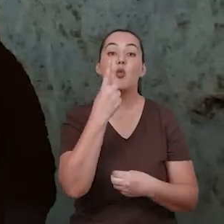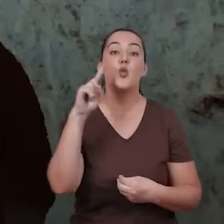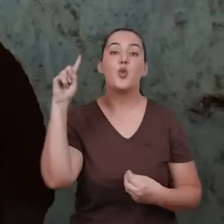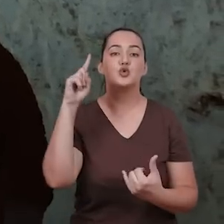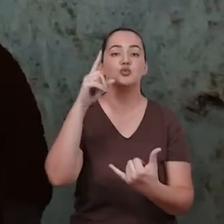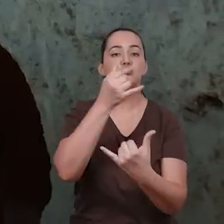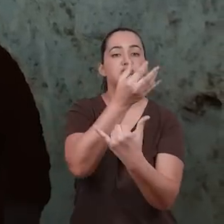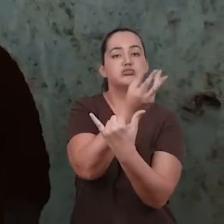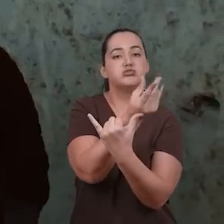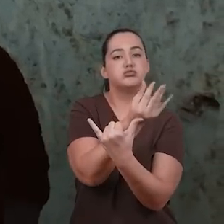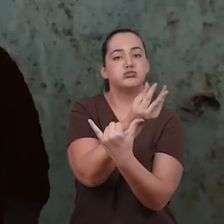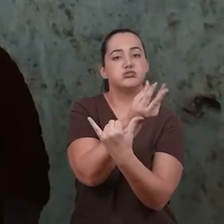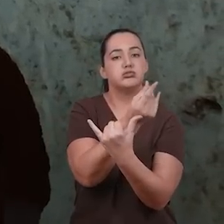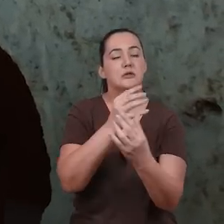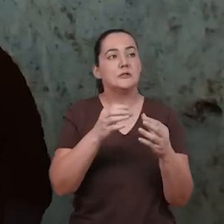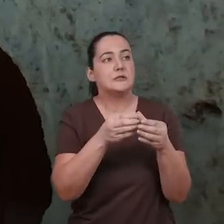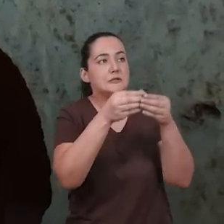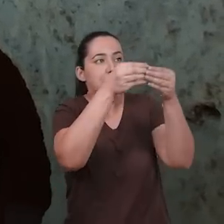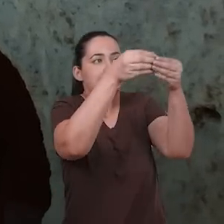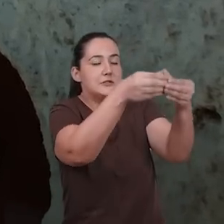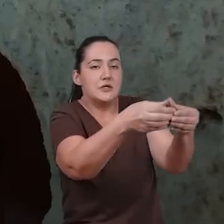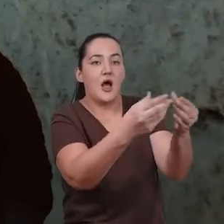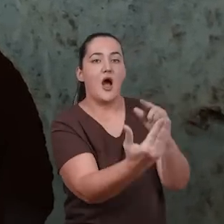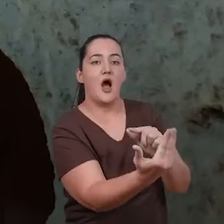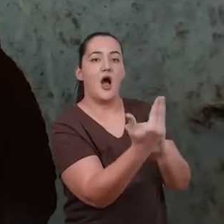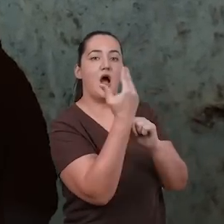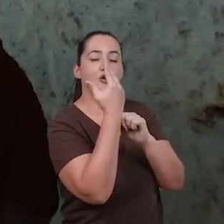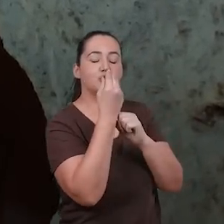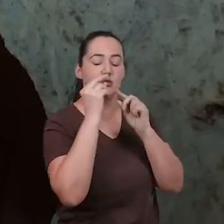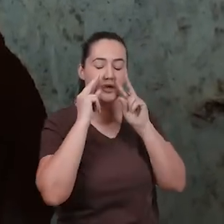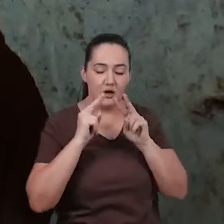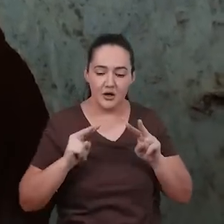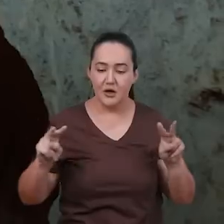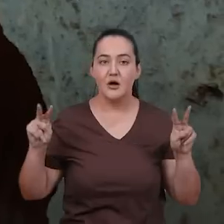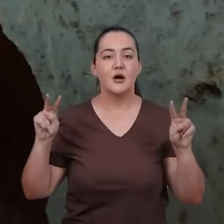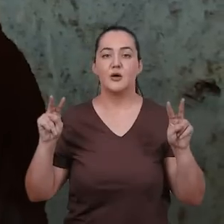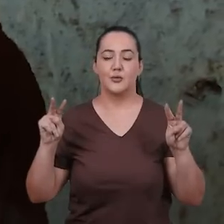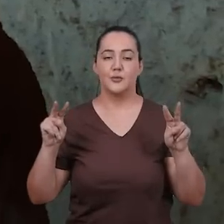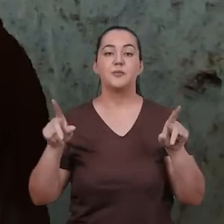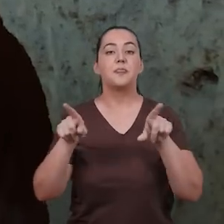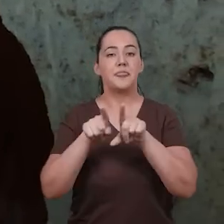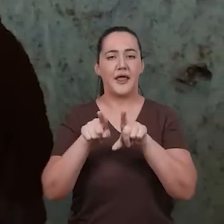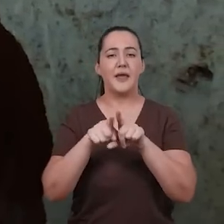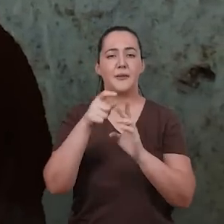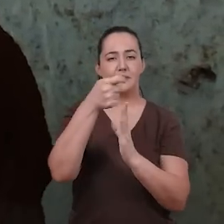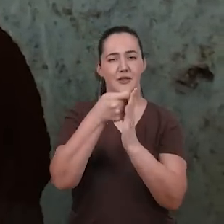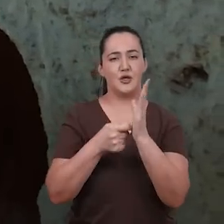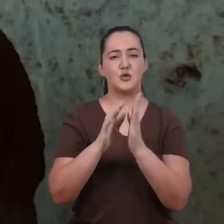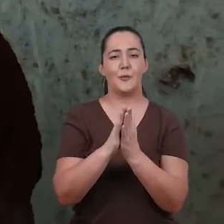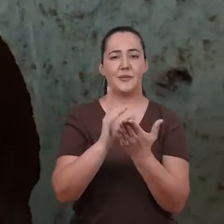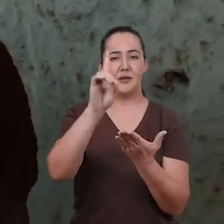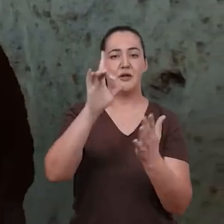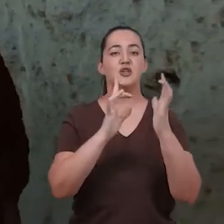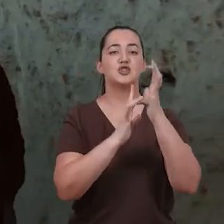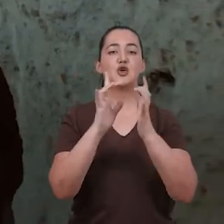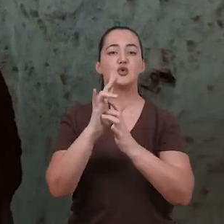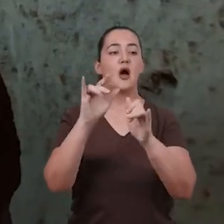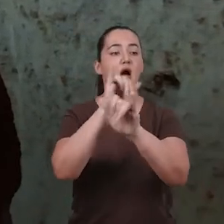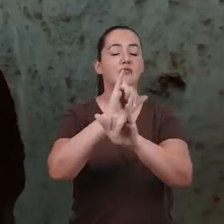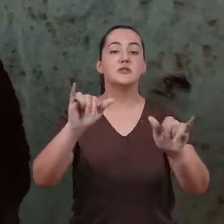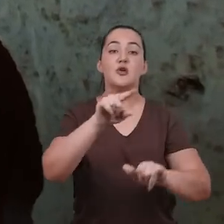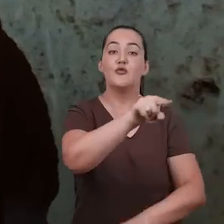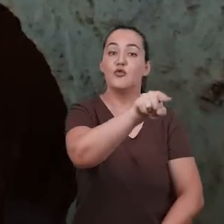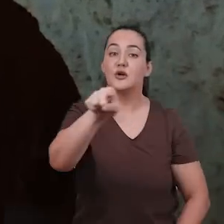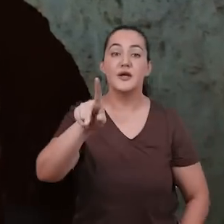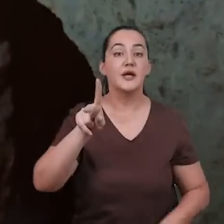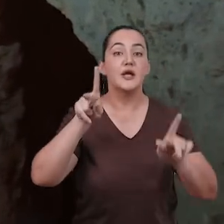foi colocada nesse lugar para iluminar esse ambiente. Tem uma passagem da Bíblia em que Jesus falou: vocês são